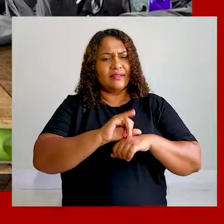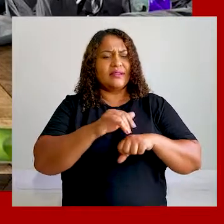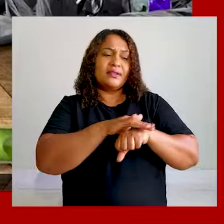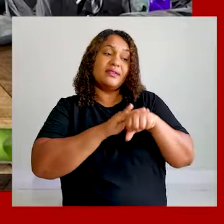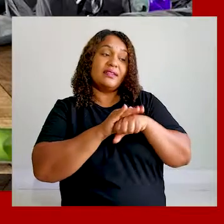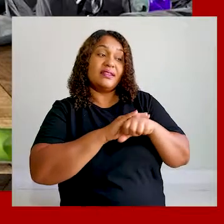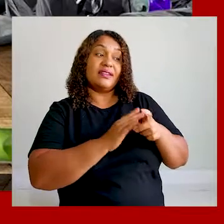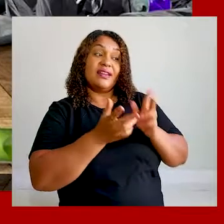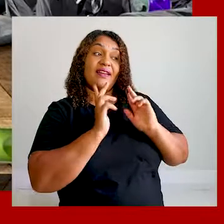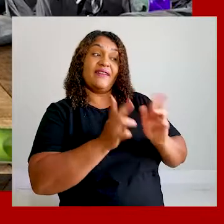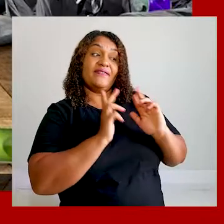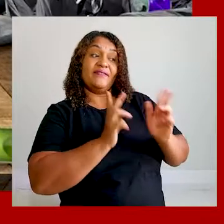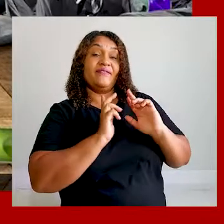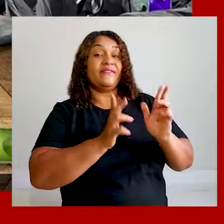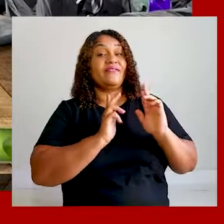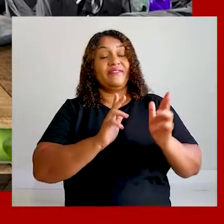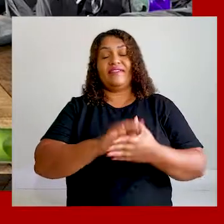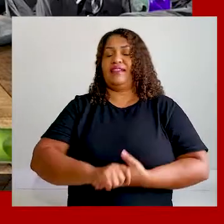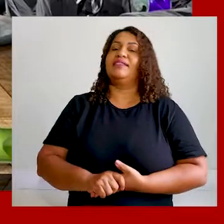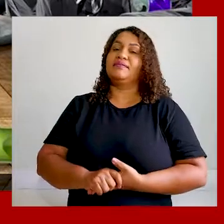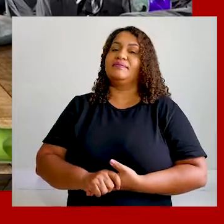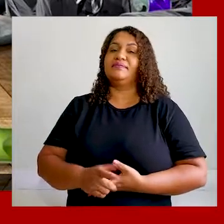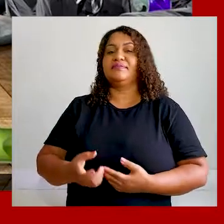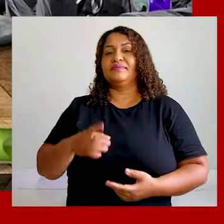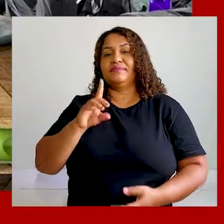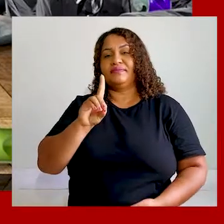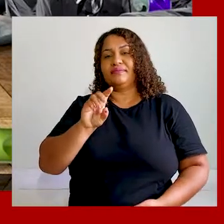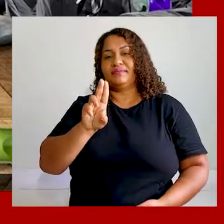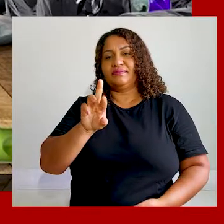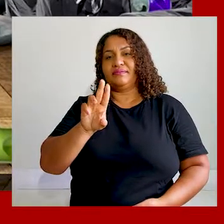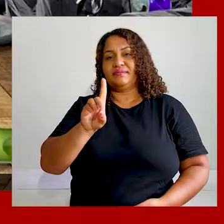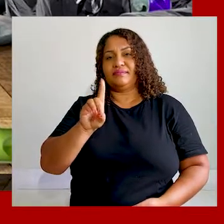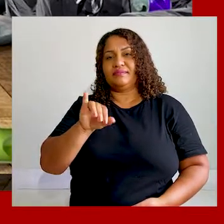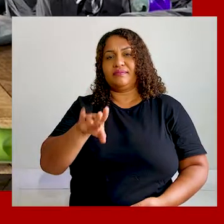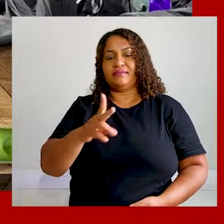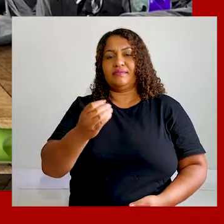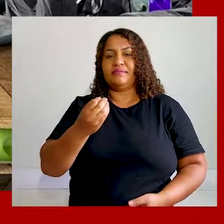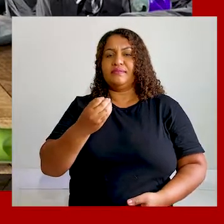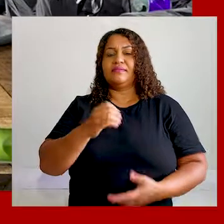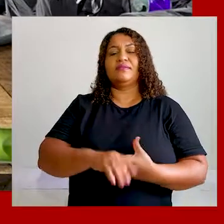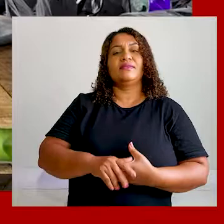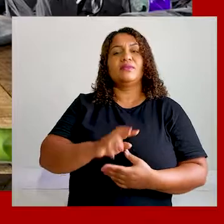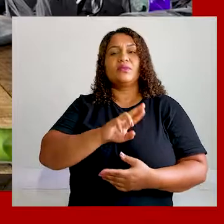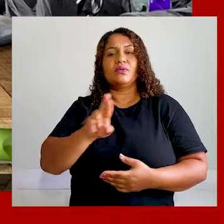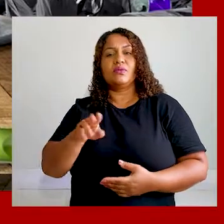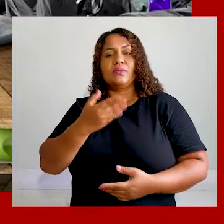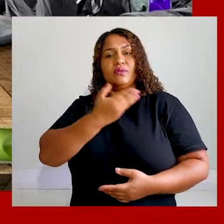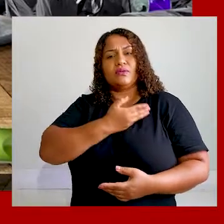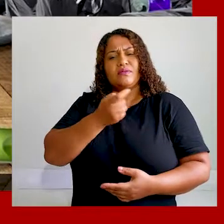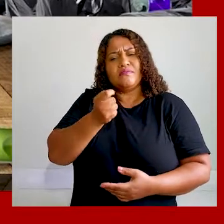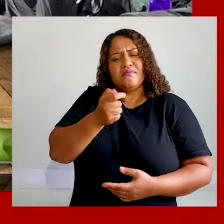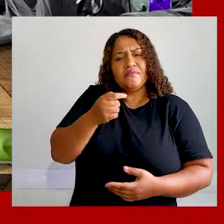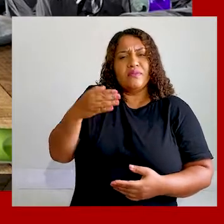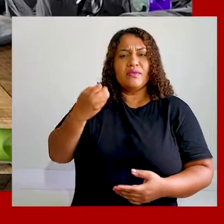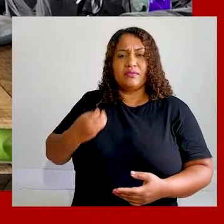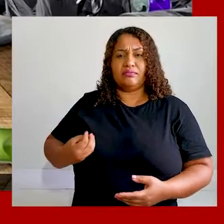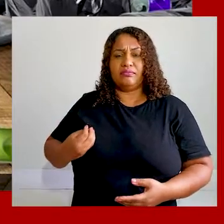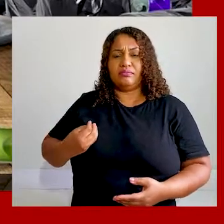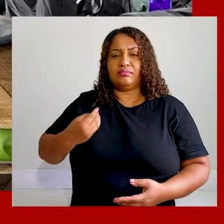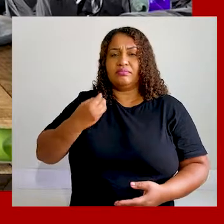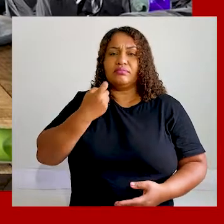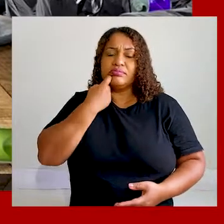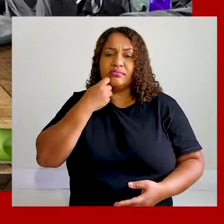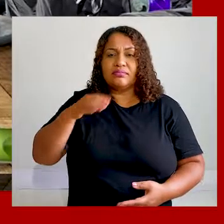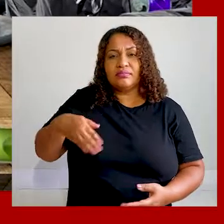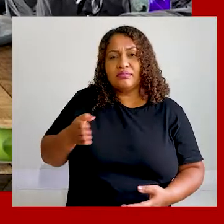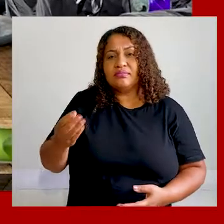conversar. Como Douradinho foi apelidado brilhante pelos poucos peixes que ainda